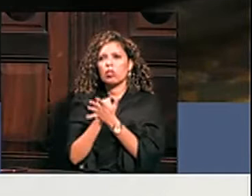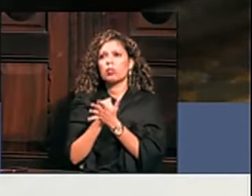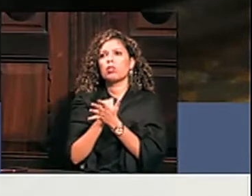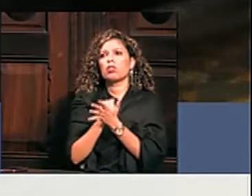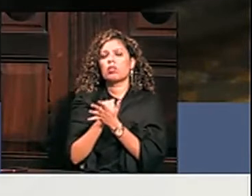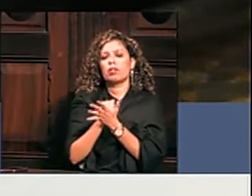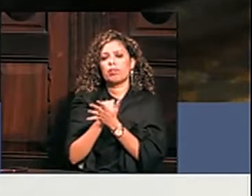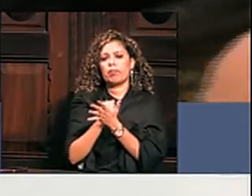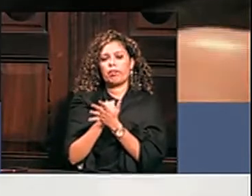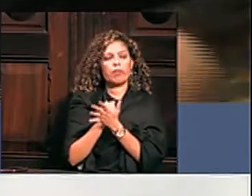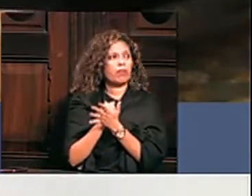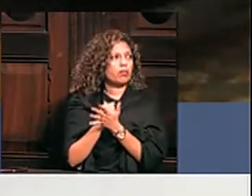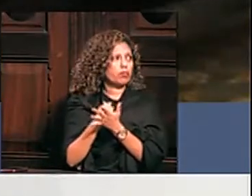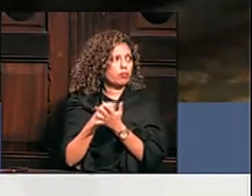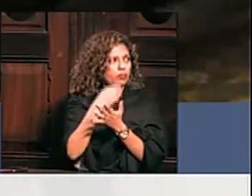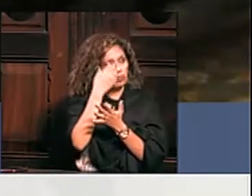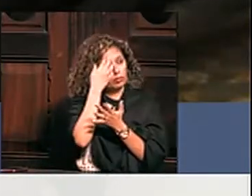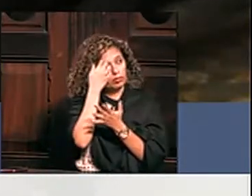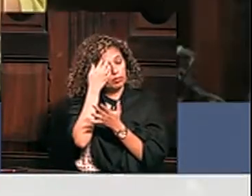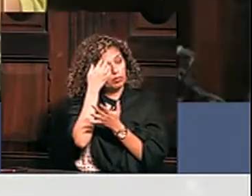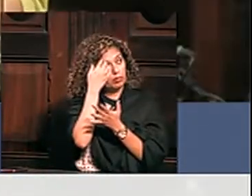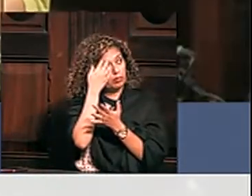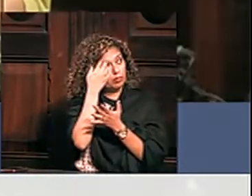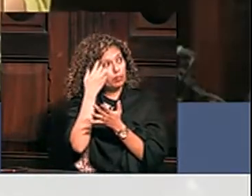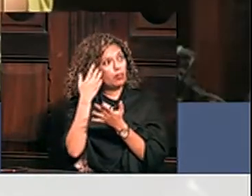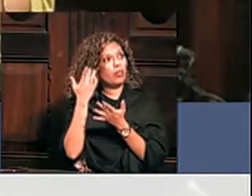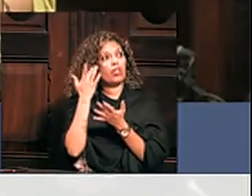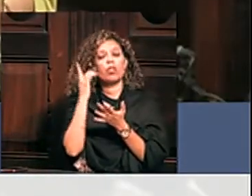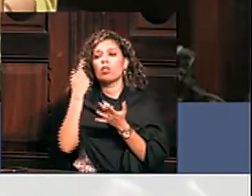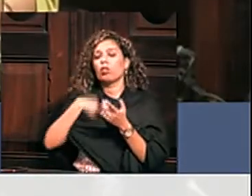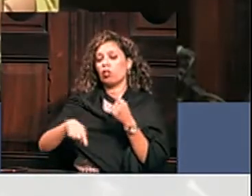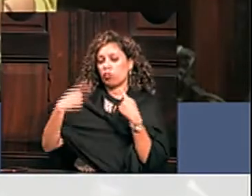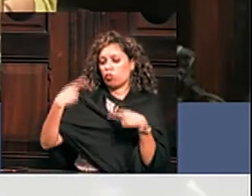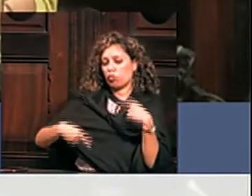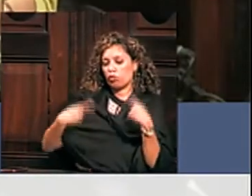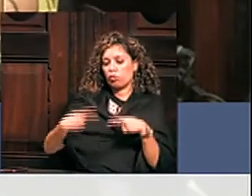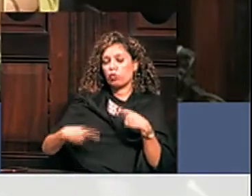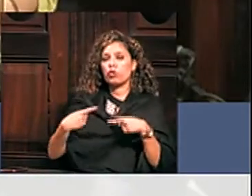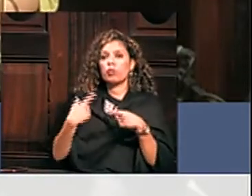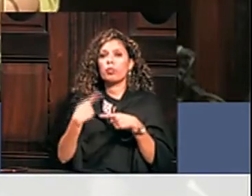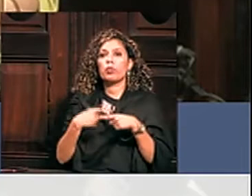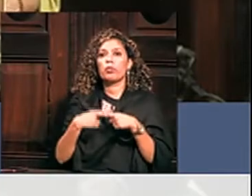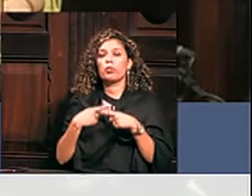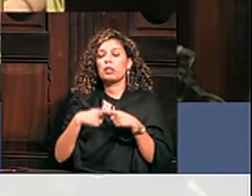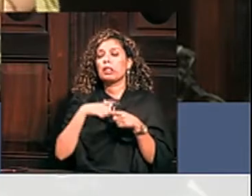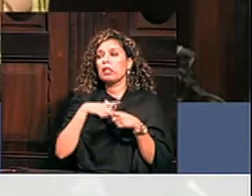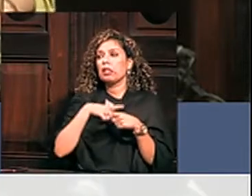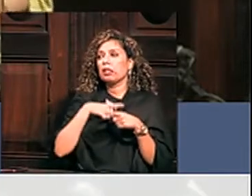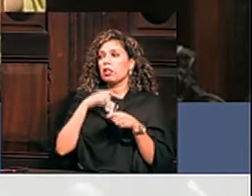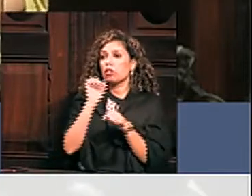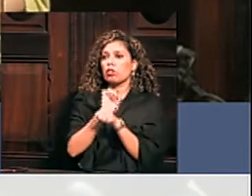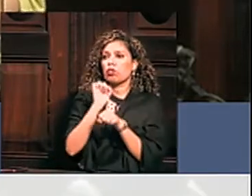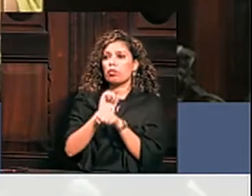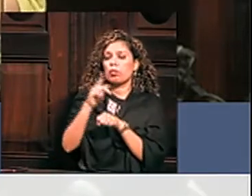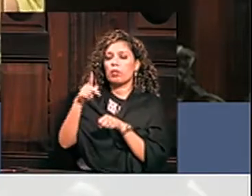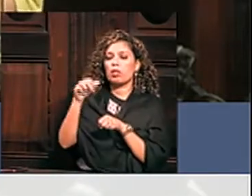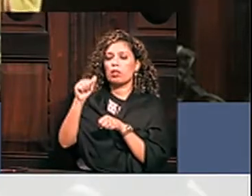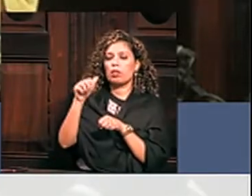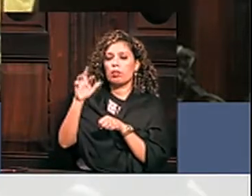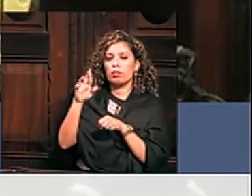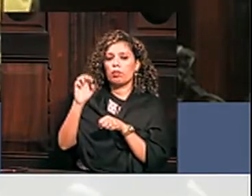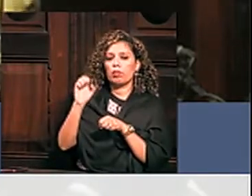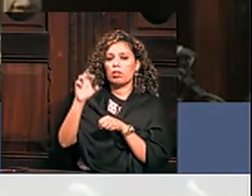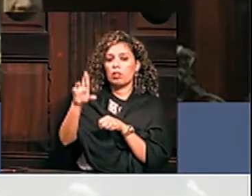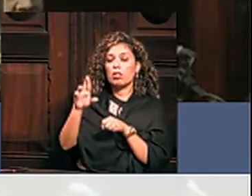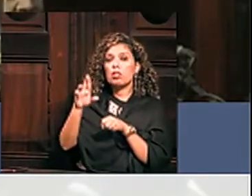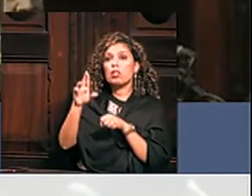contribuir com Vossa Excelência. Não. É só porque a discussão nossa não é em relação aos pareceres dos procuradores. A minha questão é que não seja